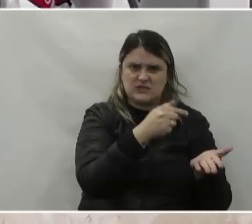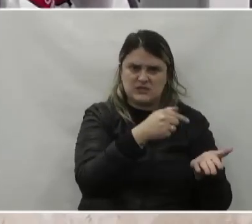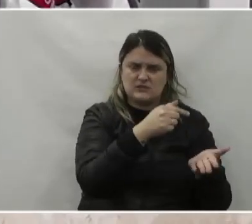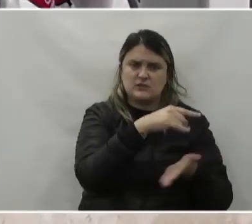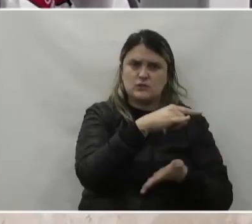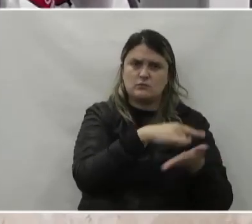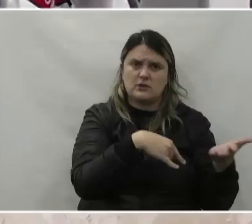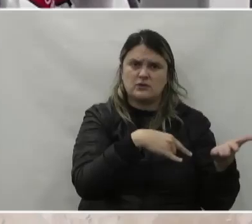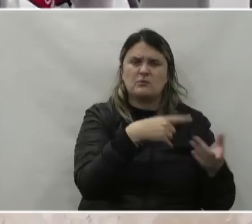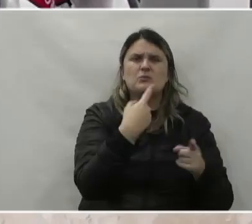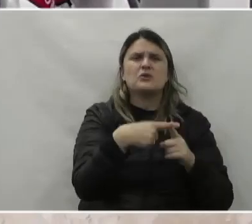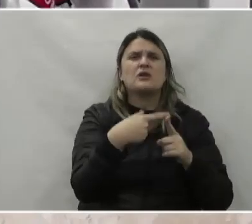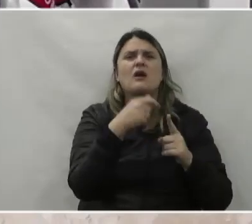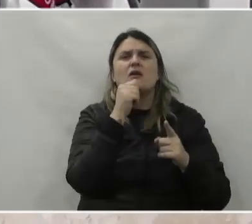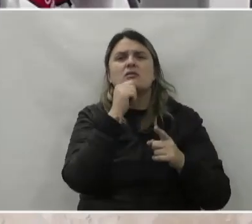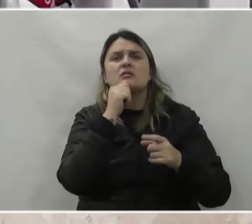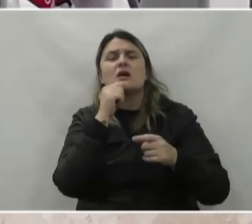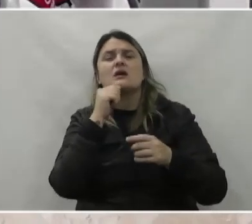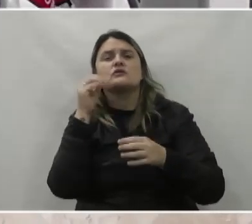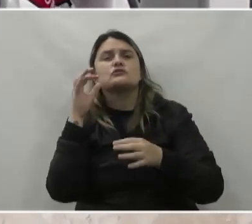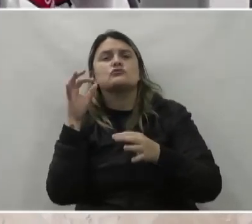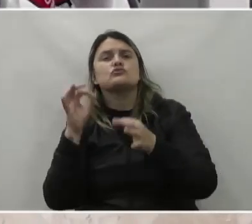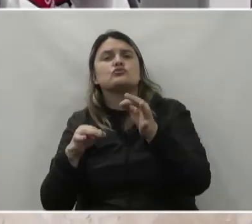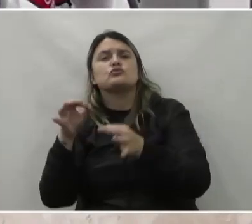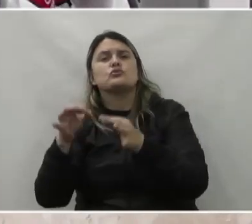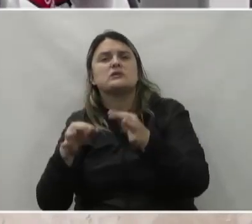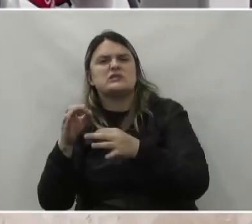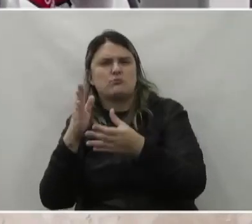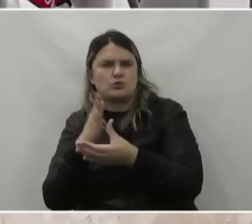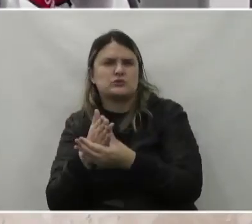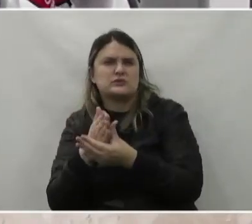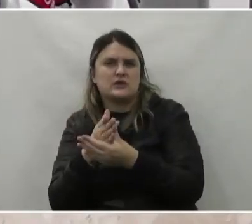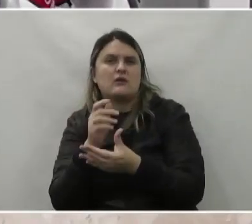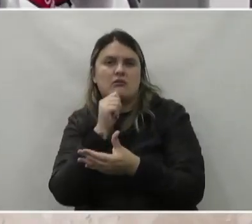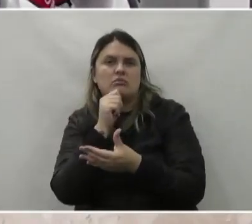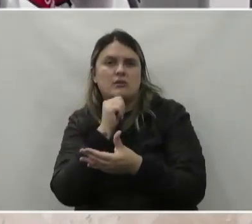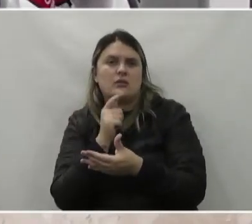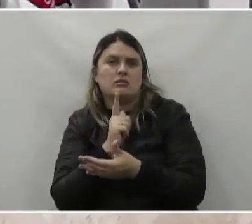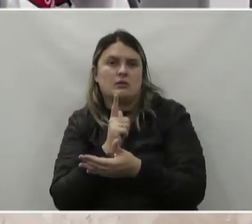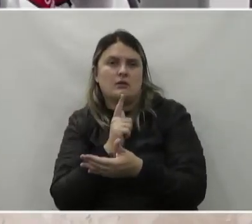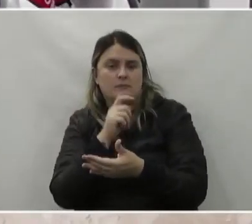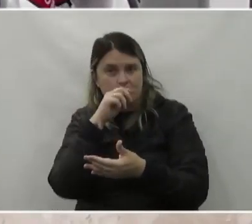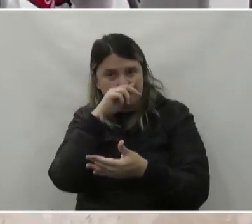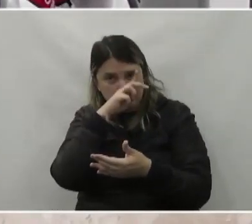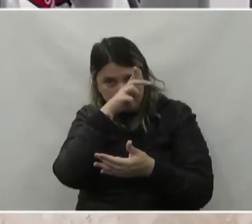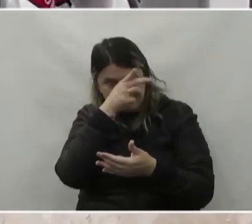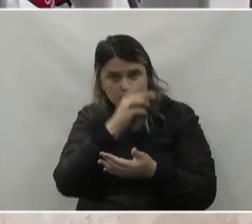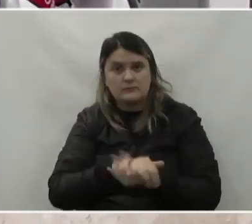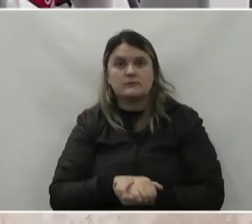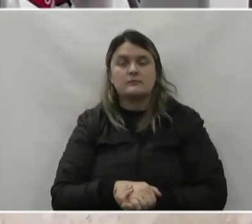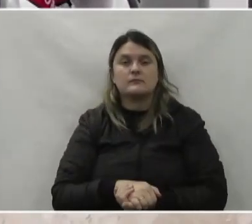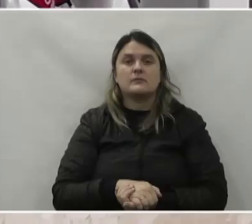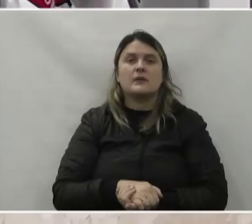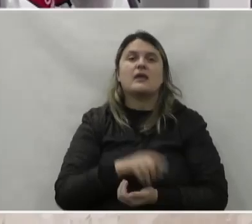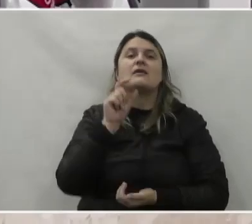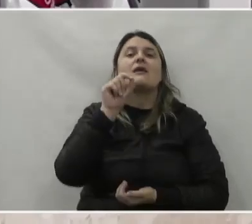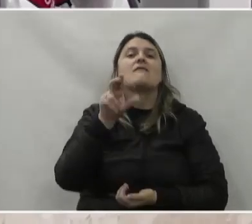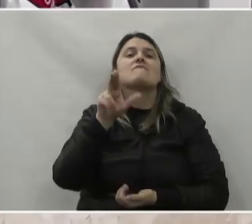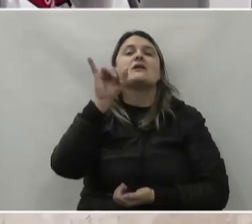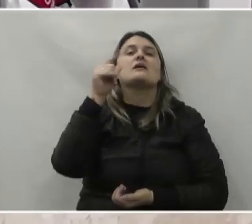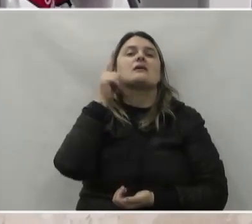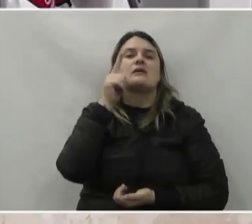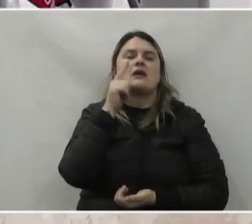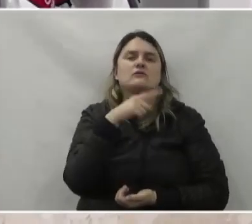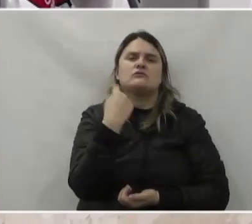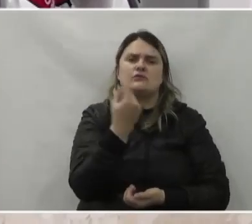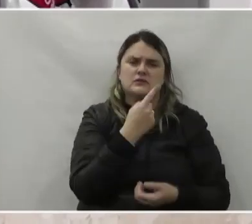ajuizamento que está no Tribunal de Justiça. E, por isso, quem vai ganhar é o